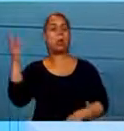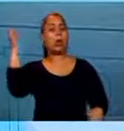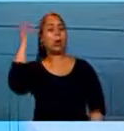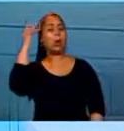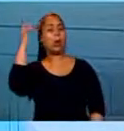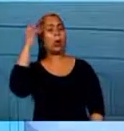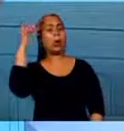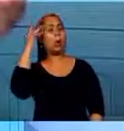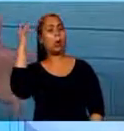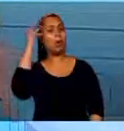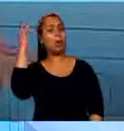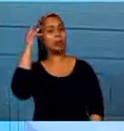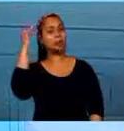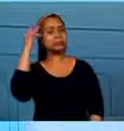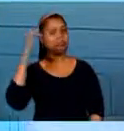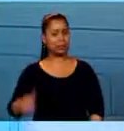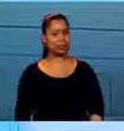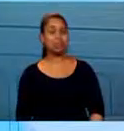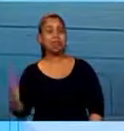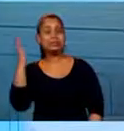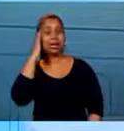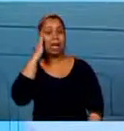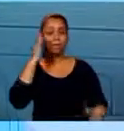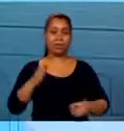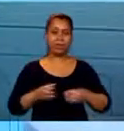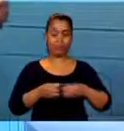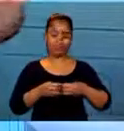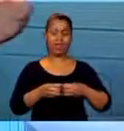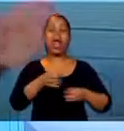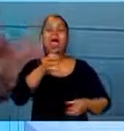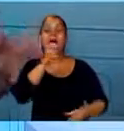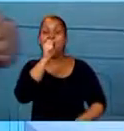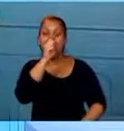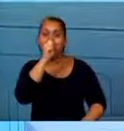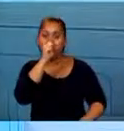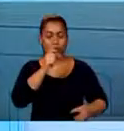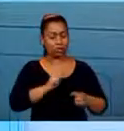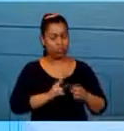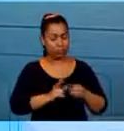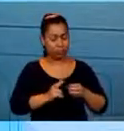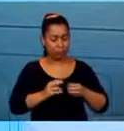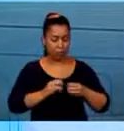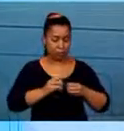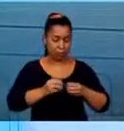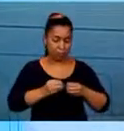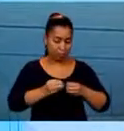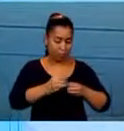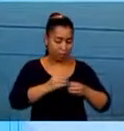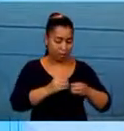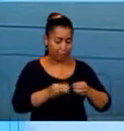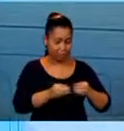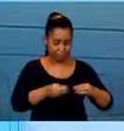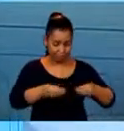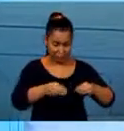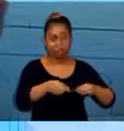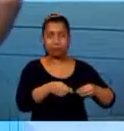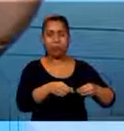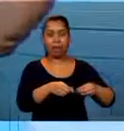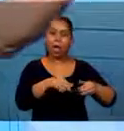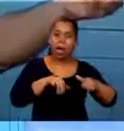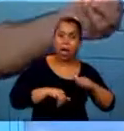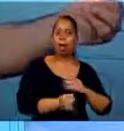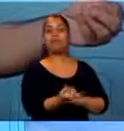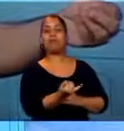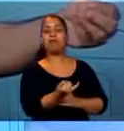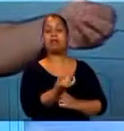que, ao descascar uma laranja, ele pode aproveitar aquela casca não só